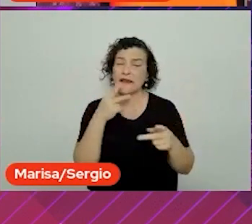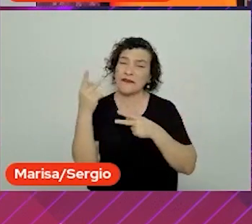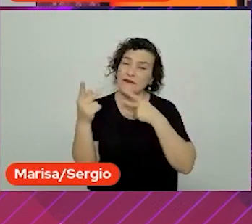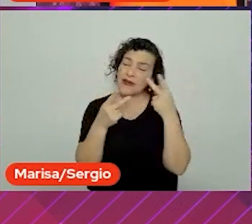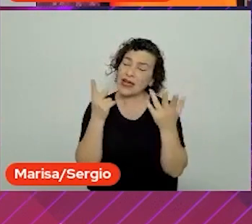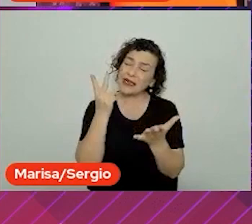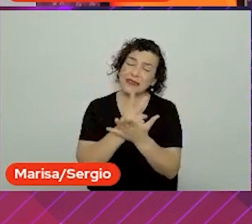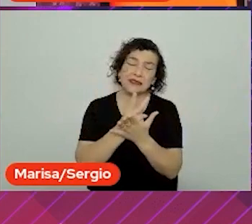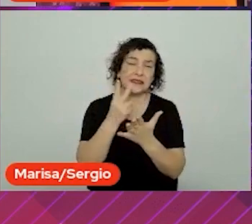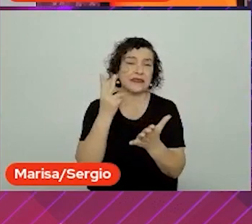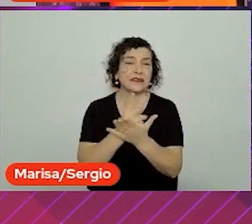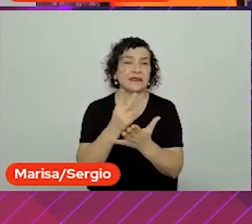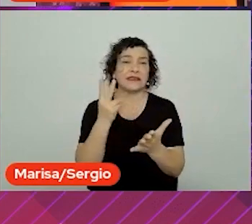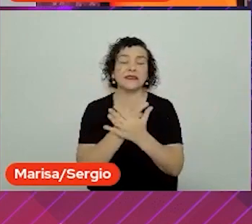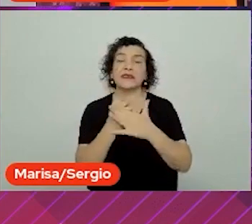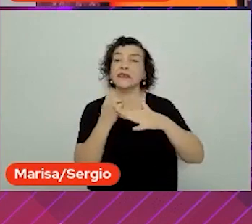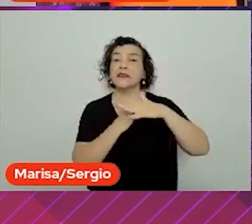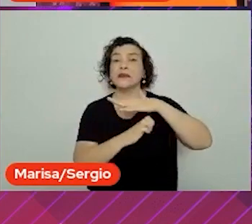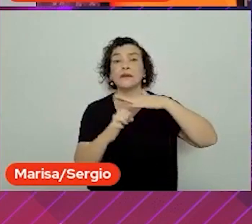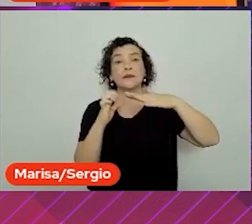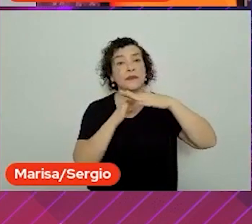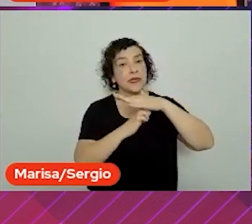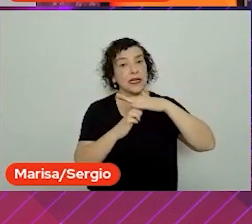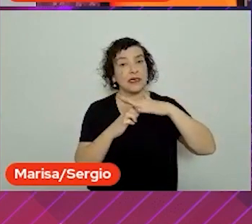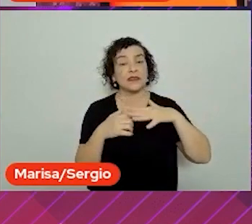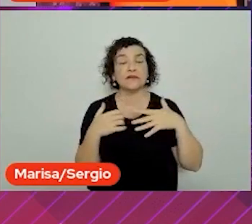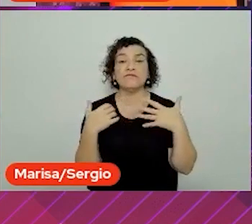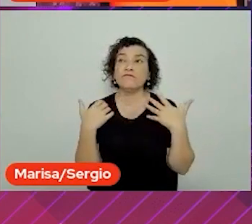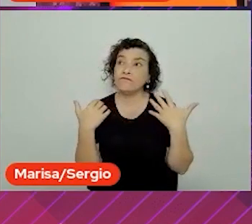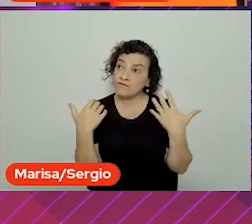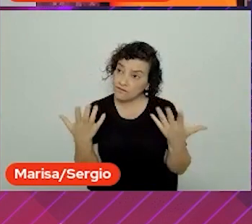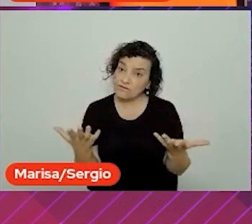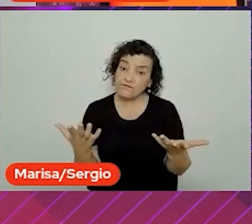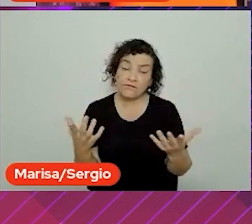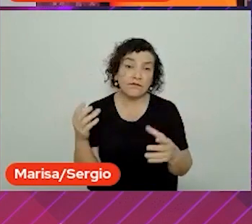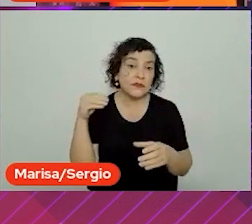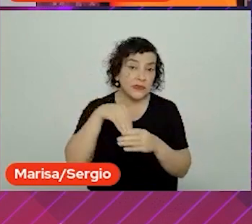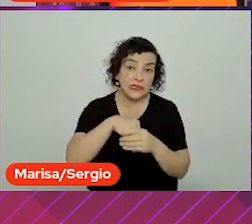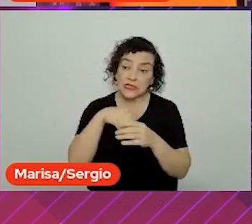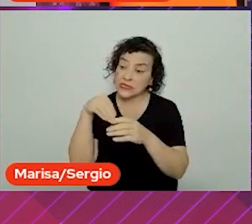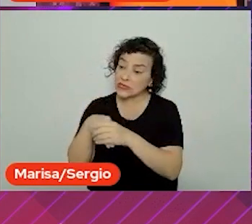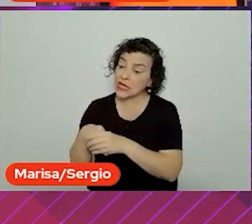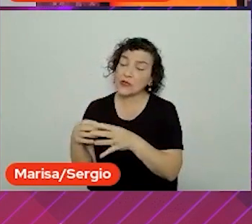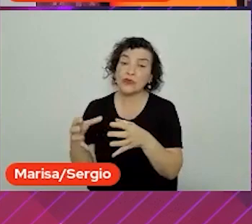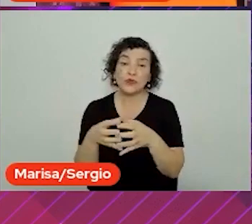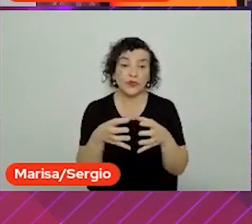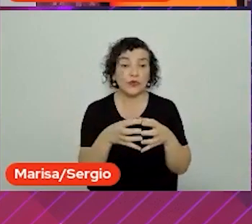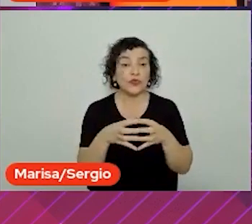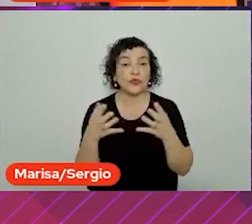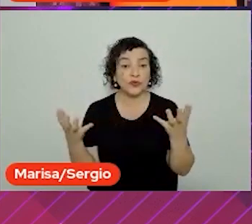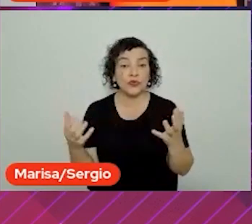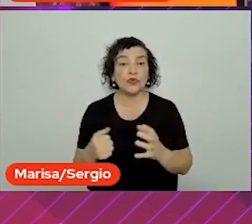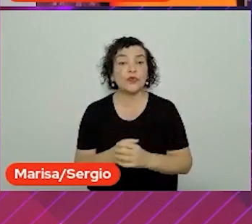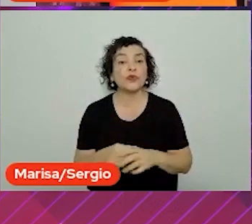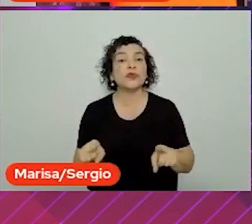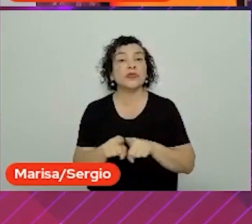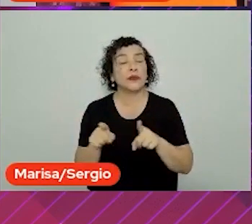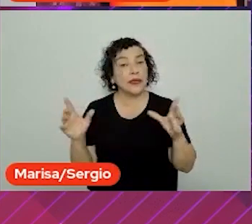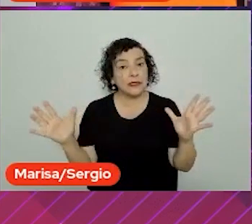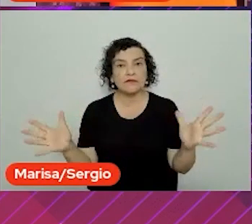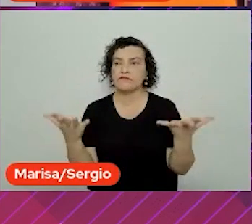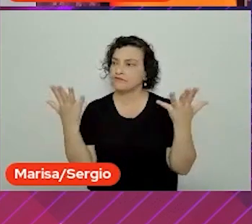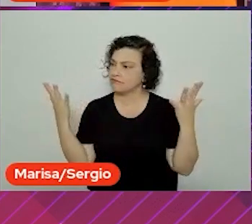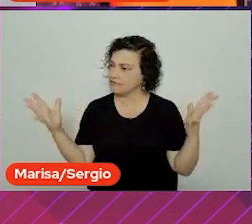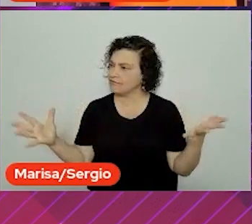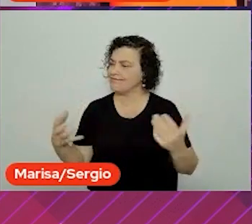colaboração, e que isso de fato exista dentro das equipes. E incentive atos de liderança e